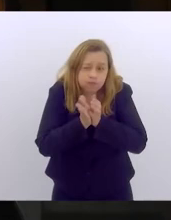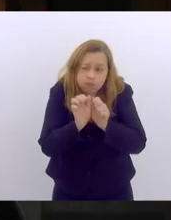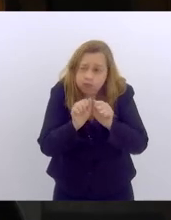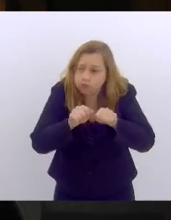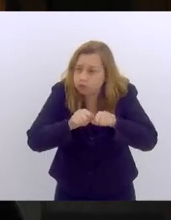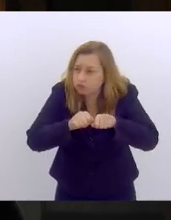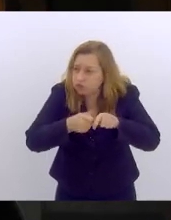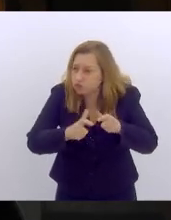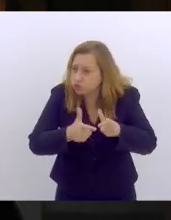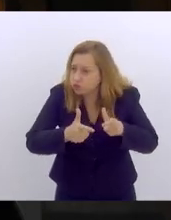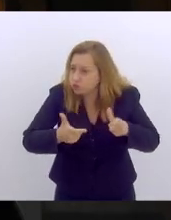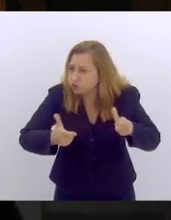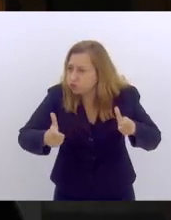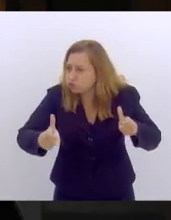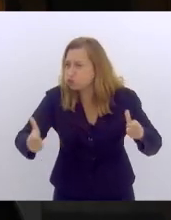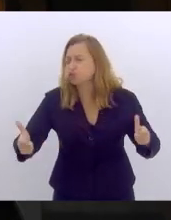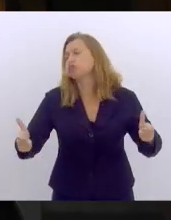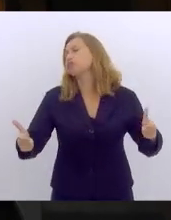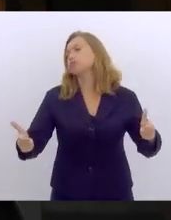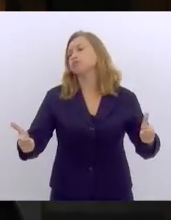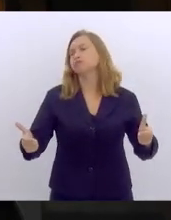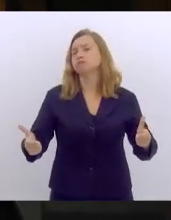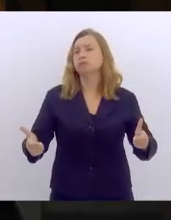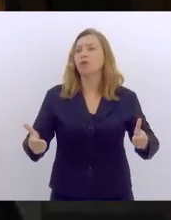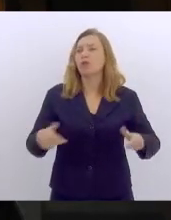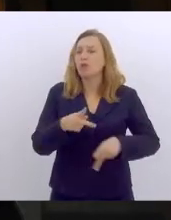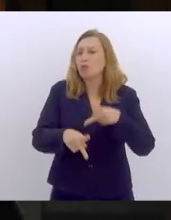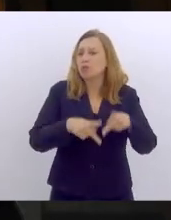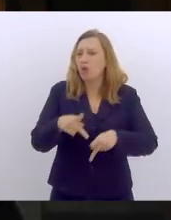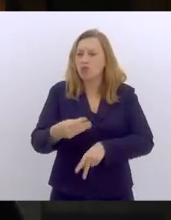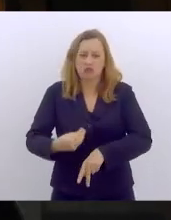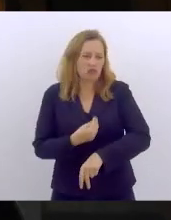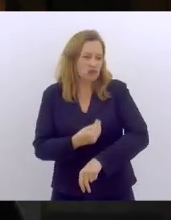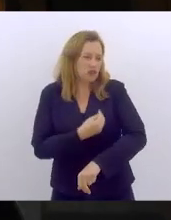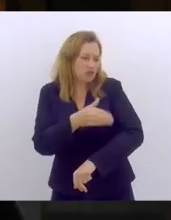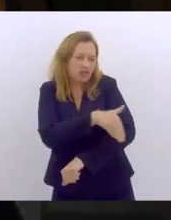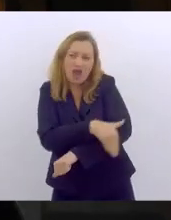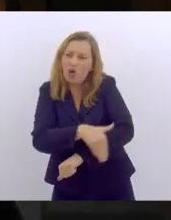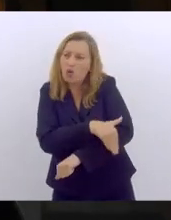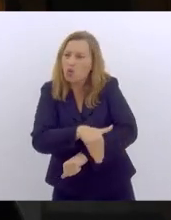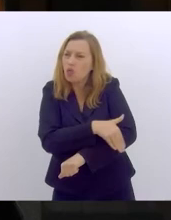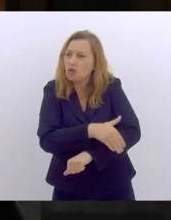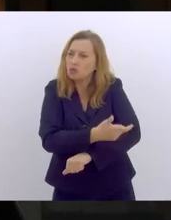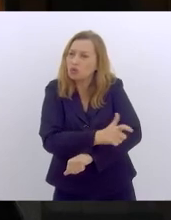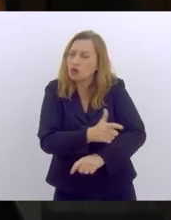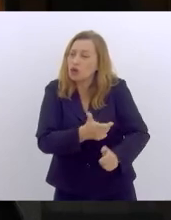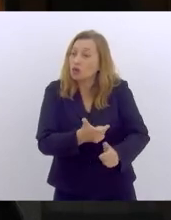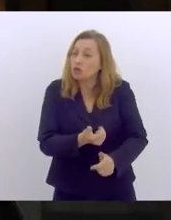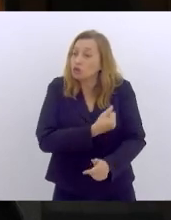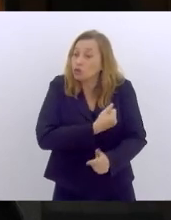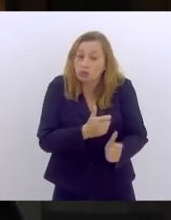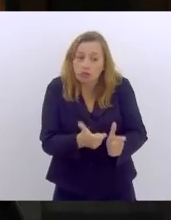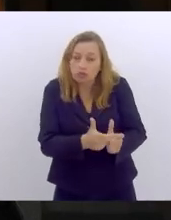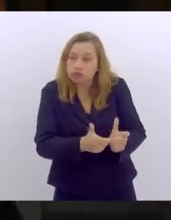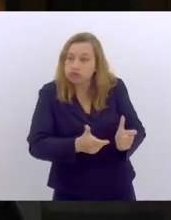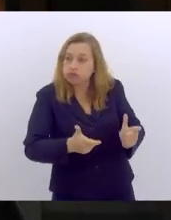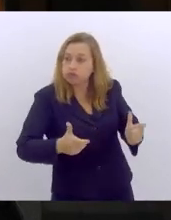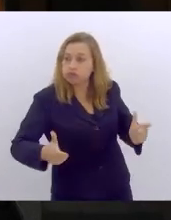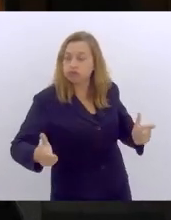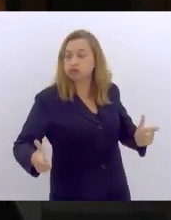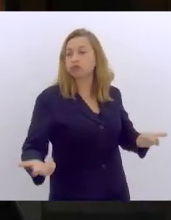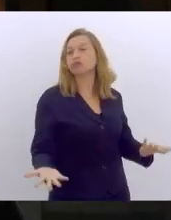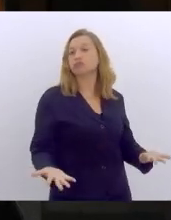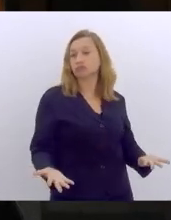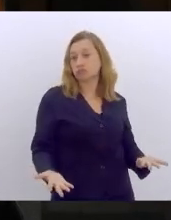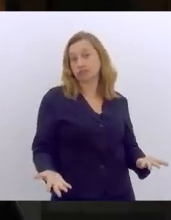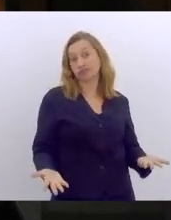alastrando cada vez mais, com a população de rua cada vez mais crescente, e